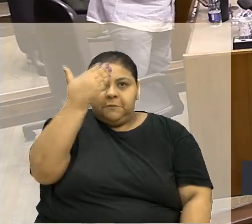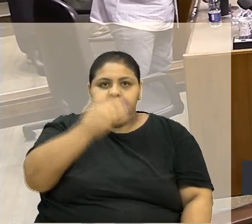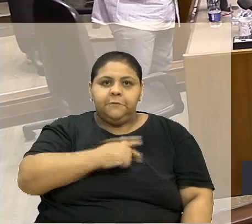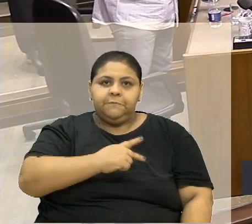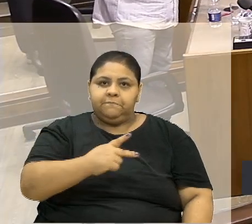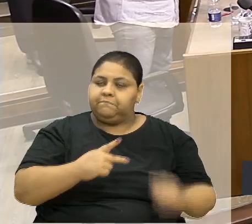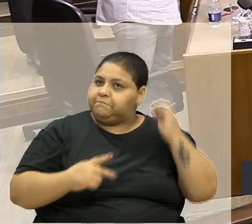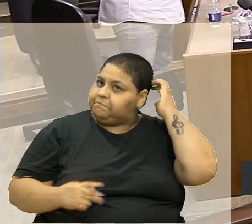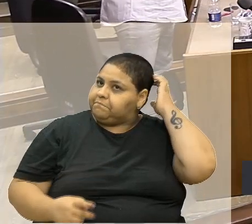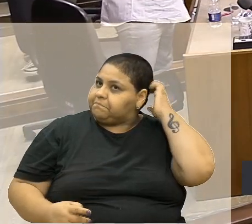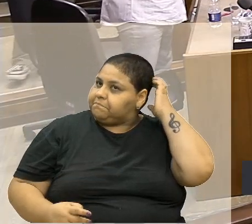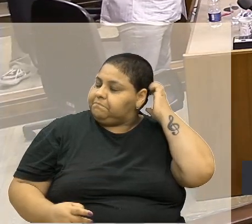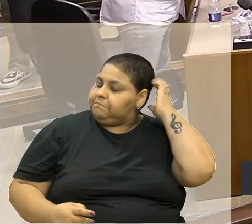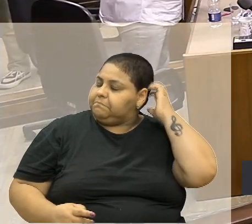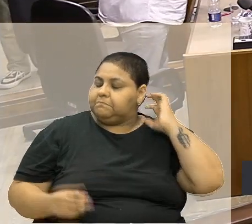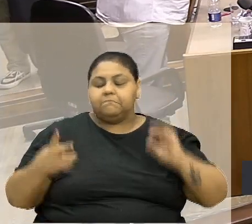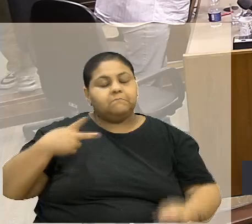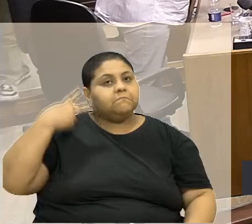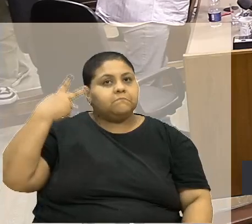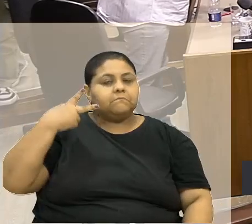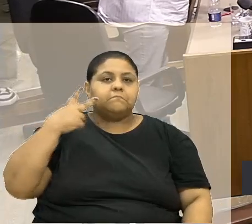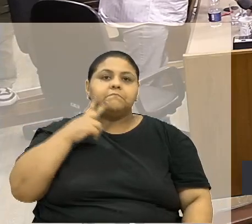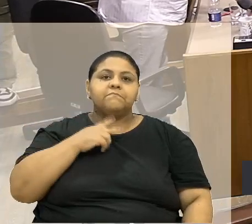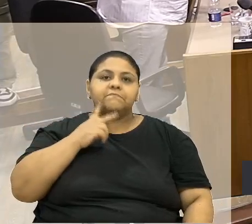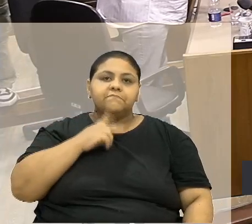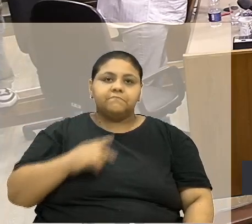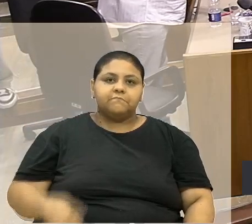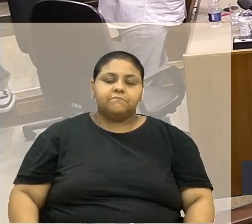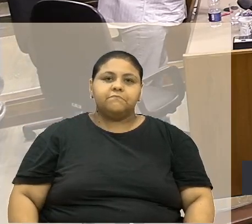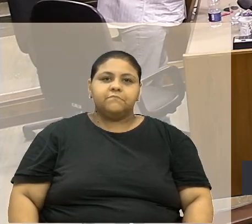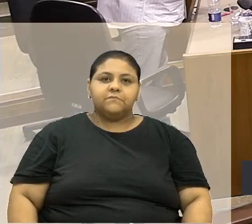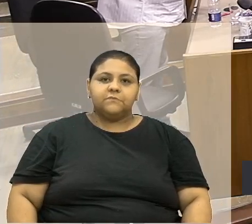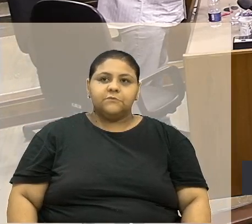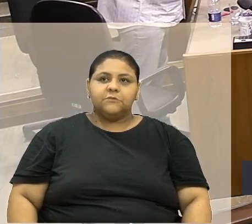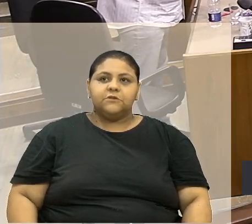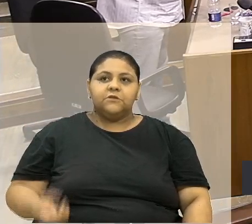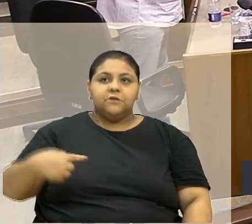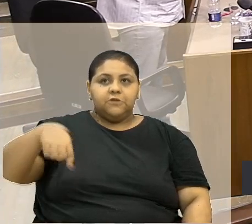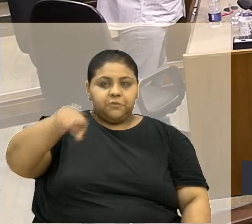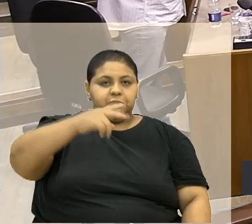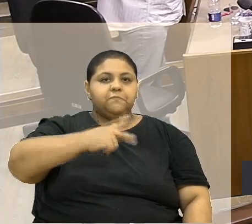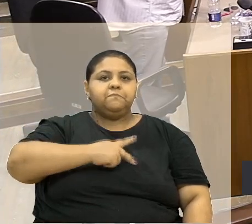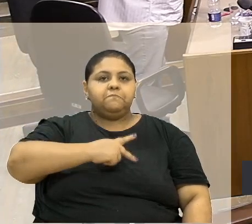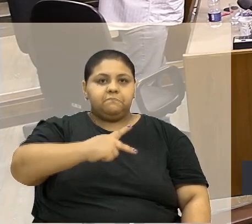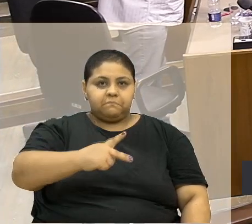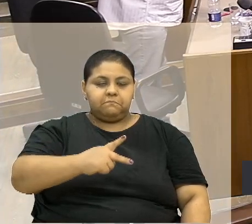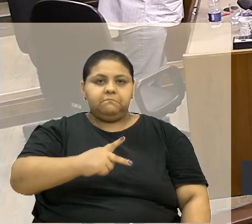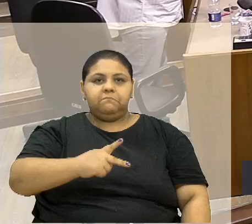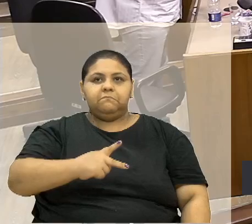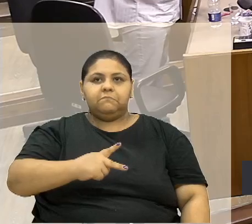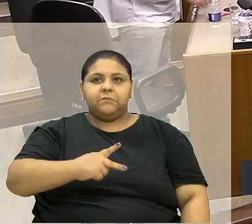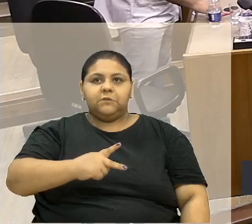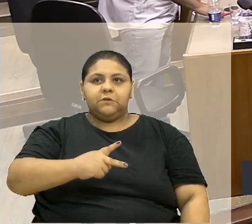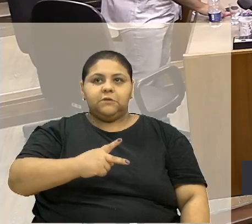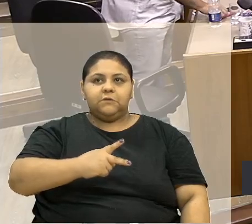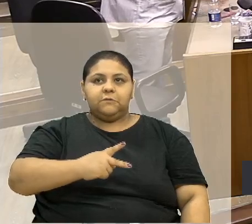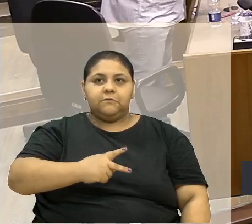Obrigado, vereador Renato Oliveira, nosso presidente, decano dessa